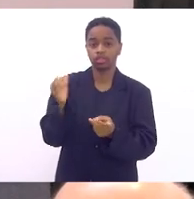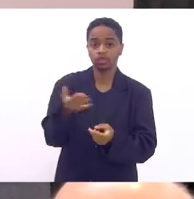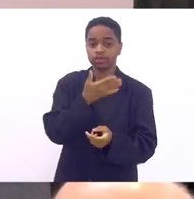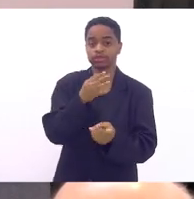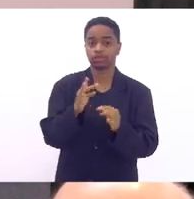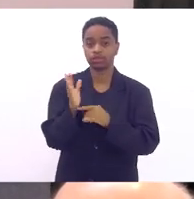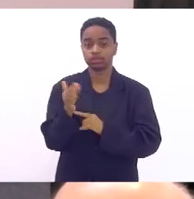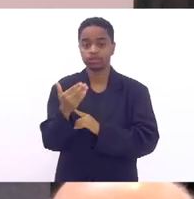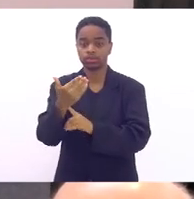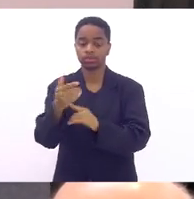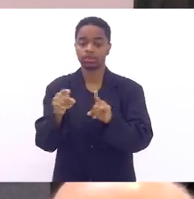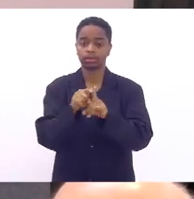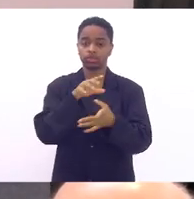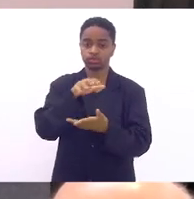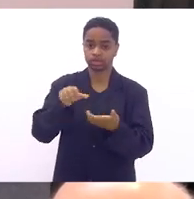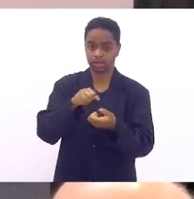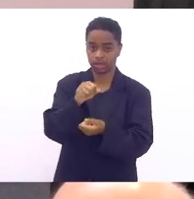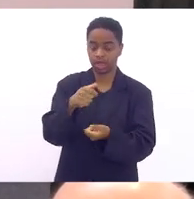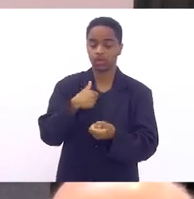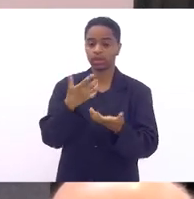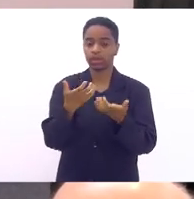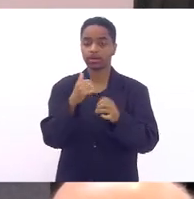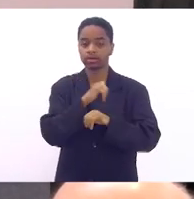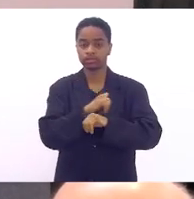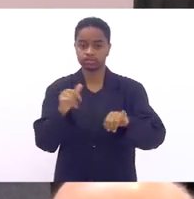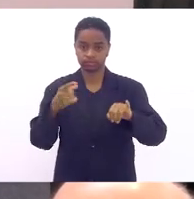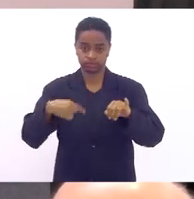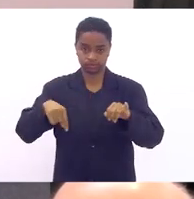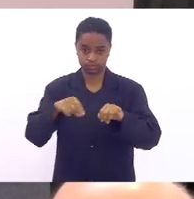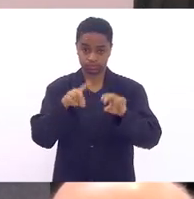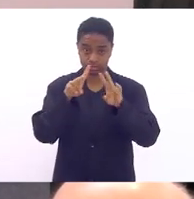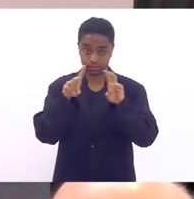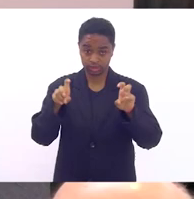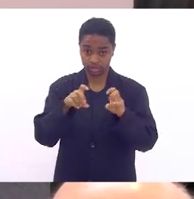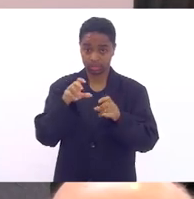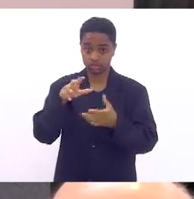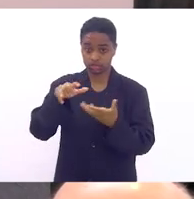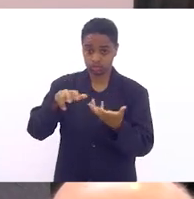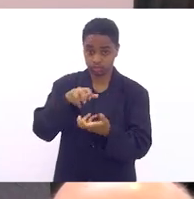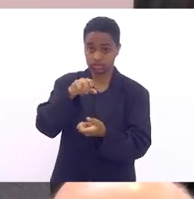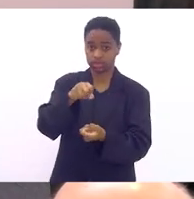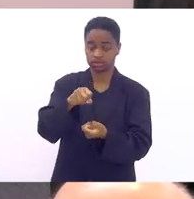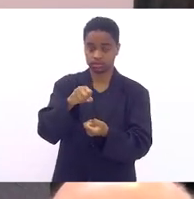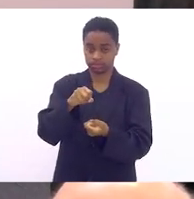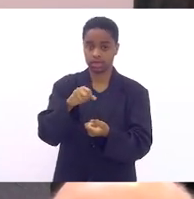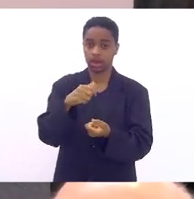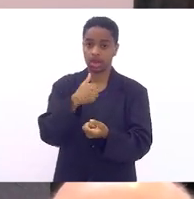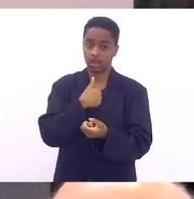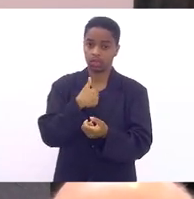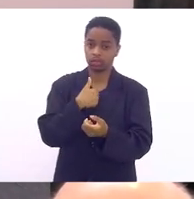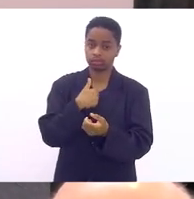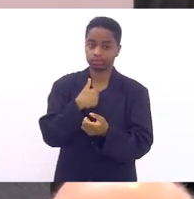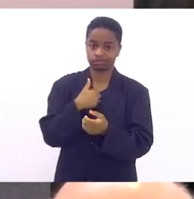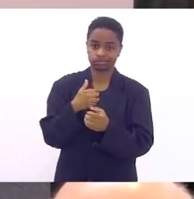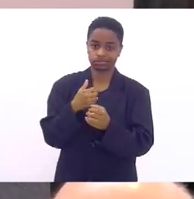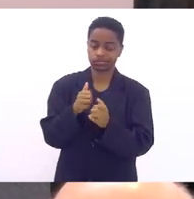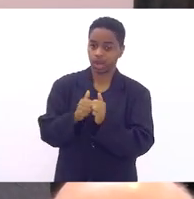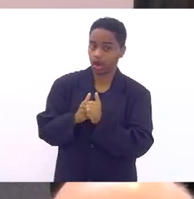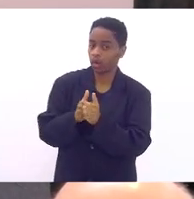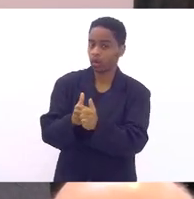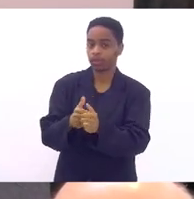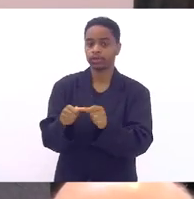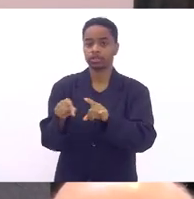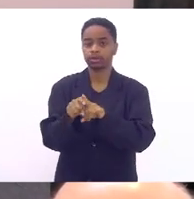finalizar Só queria dizer a a vocês o seguinte a questão da sustentabilidade vem sendo eu tenho acompanhado isso direto inclusive no